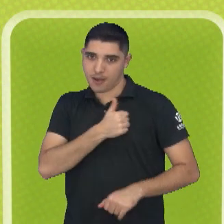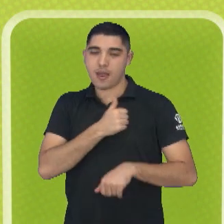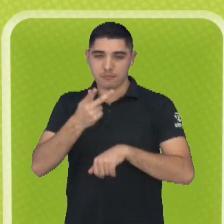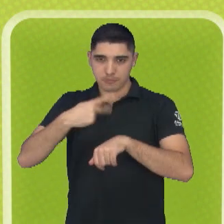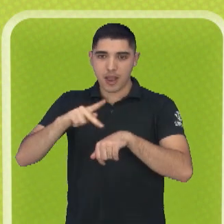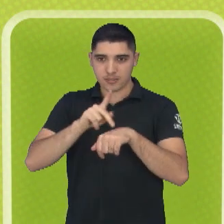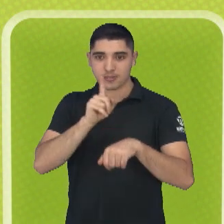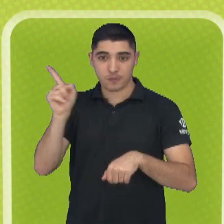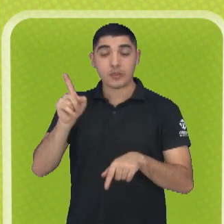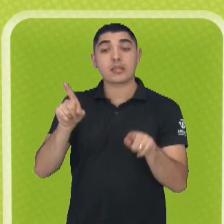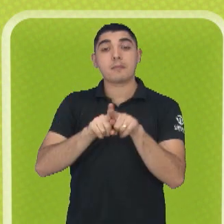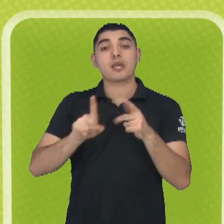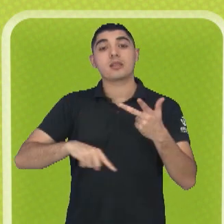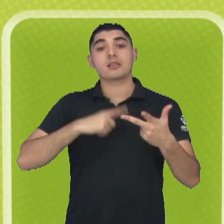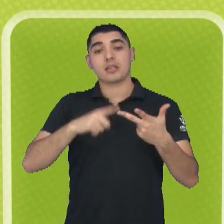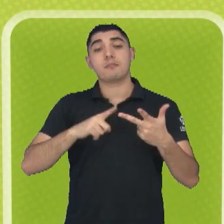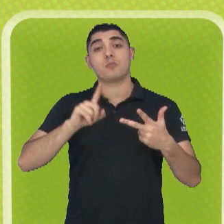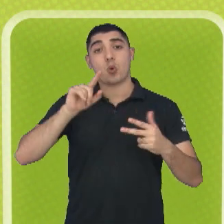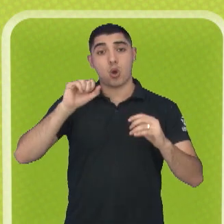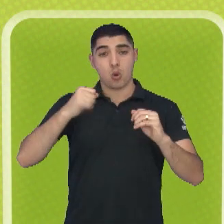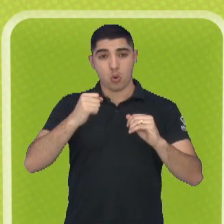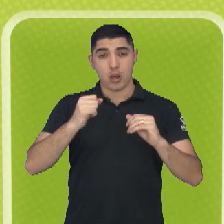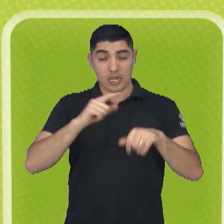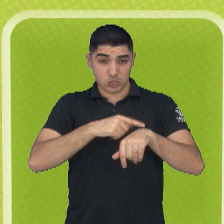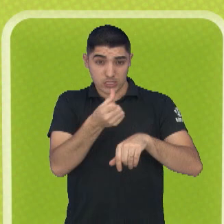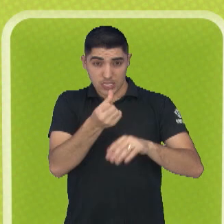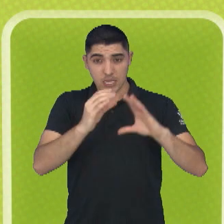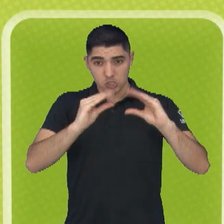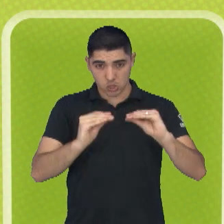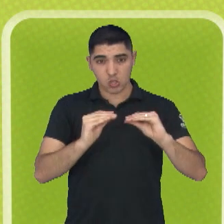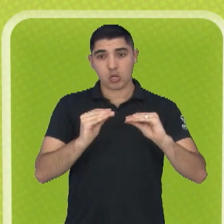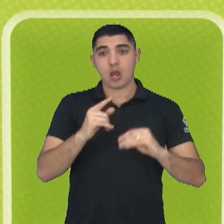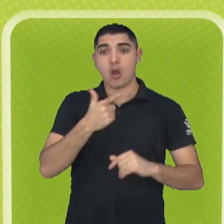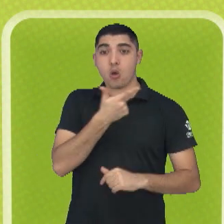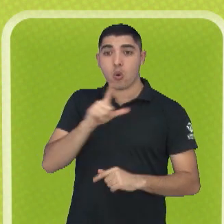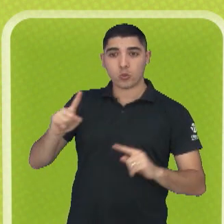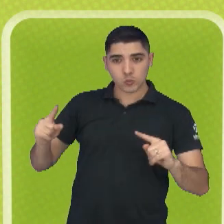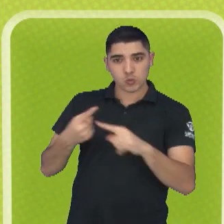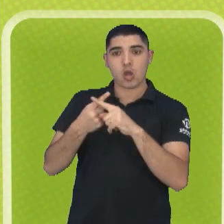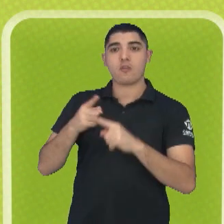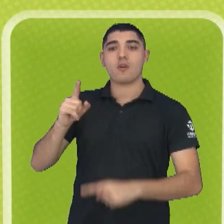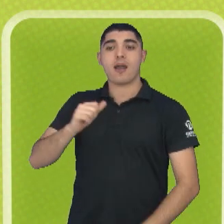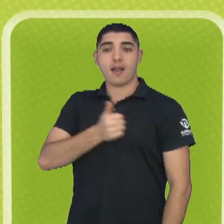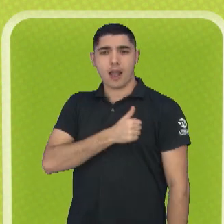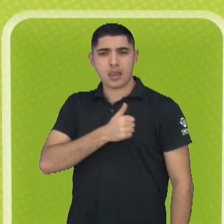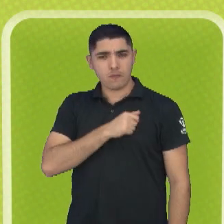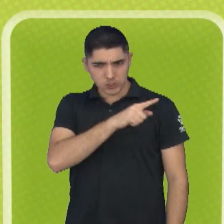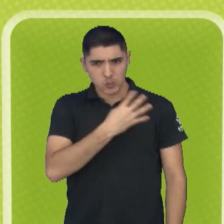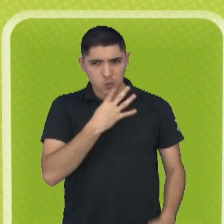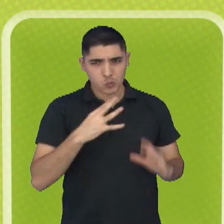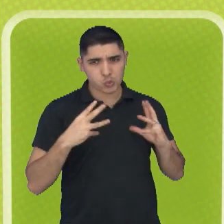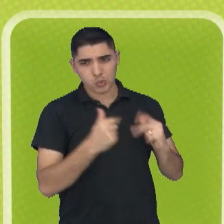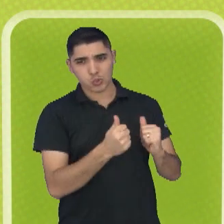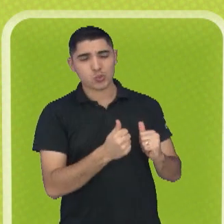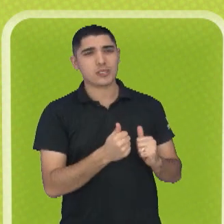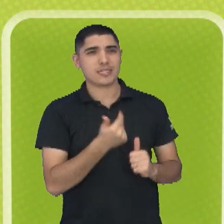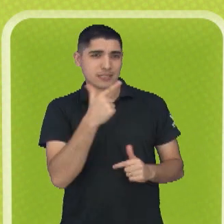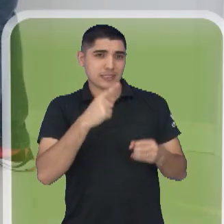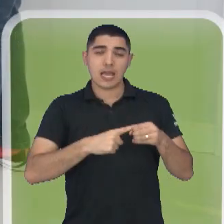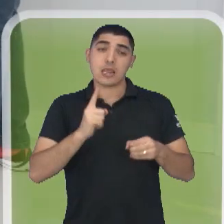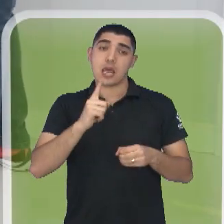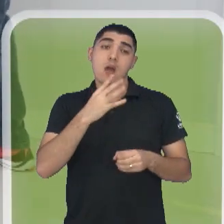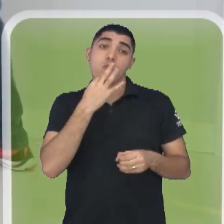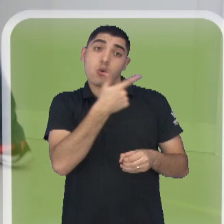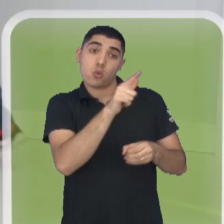Canadá. E às 18 horas, São José pega o Nova Escócia, que Escócia. é uma outra província do Canadá. Muito... Você conheceu tudo lá? Não, essas 2 províncias